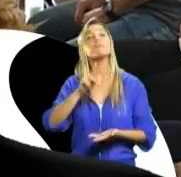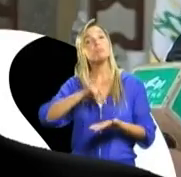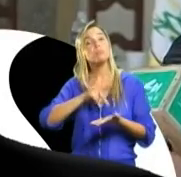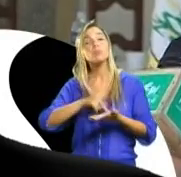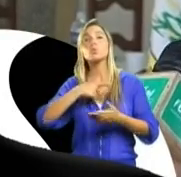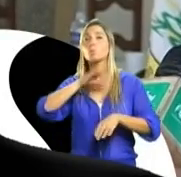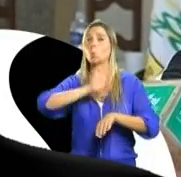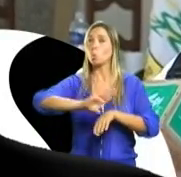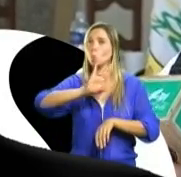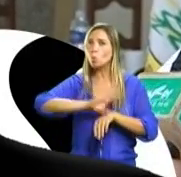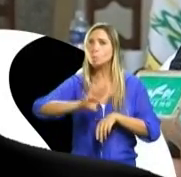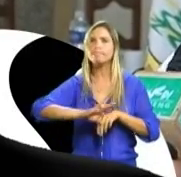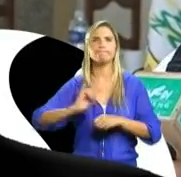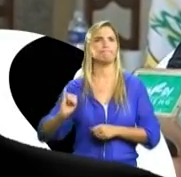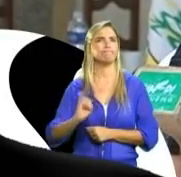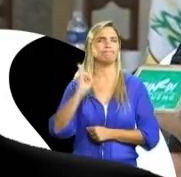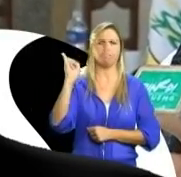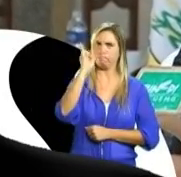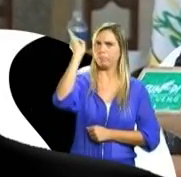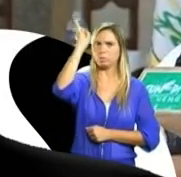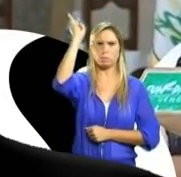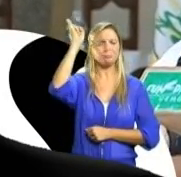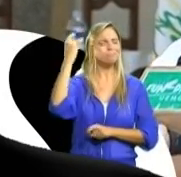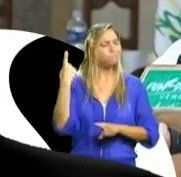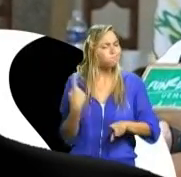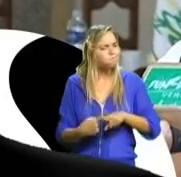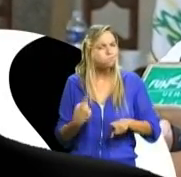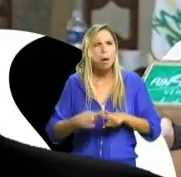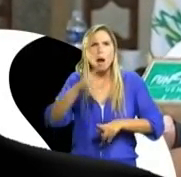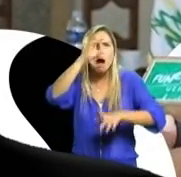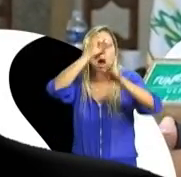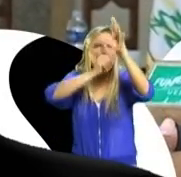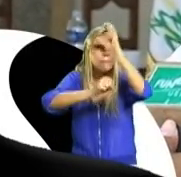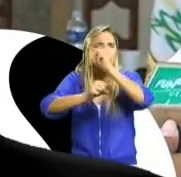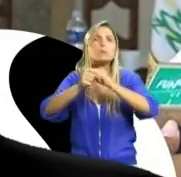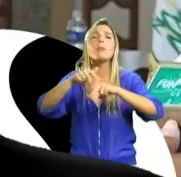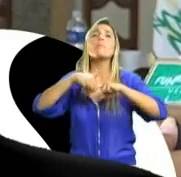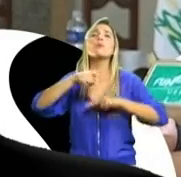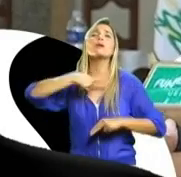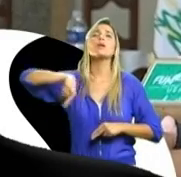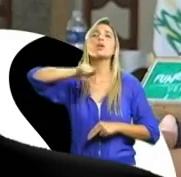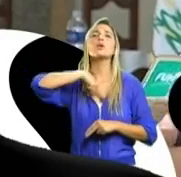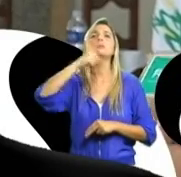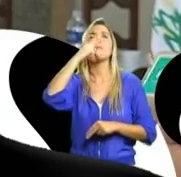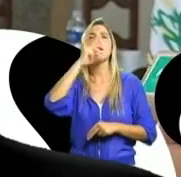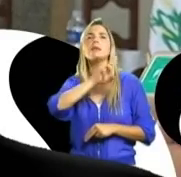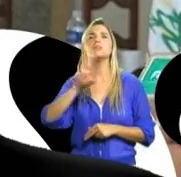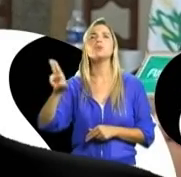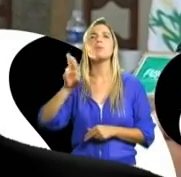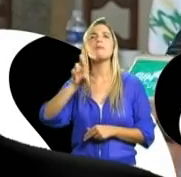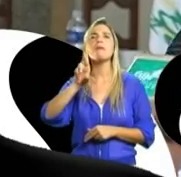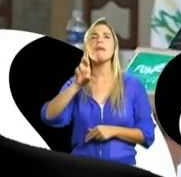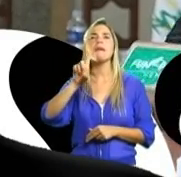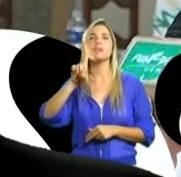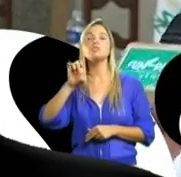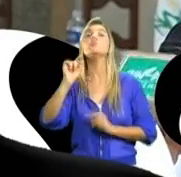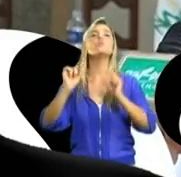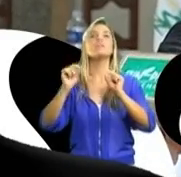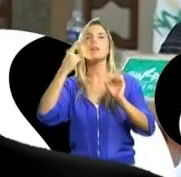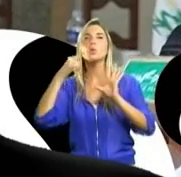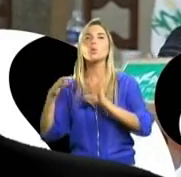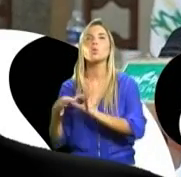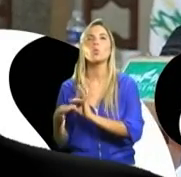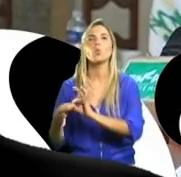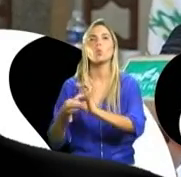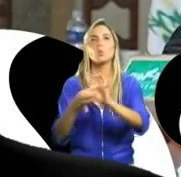importante nessa questão, porque nós somos uma rede de profissionais. Só que antes do